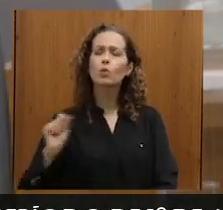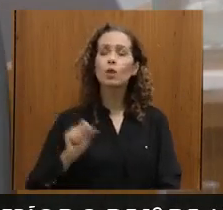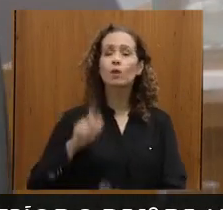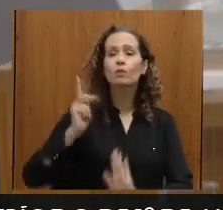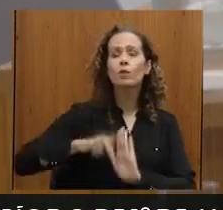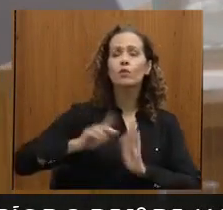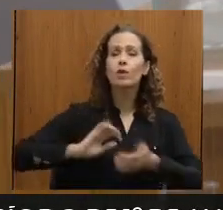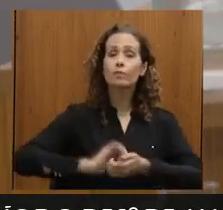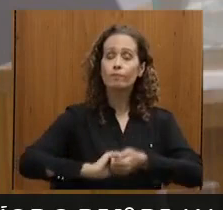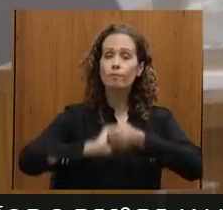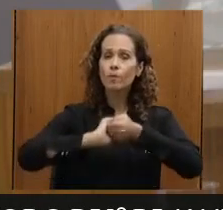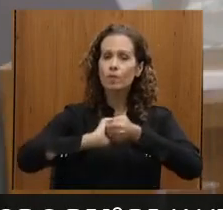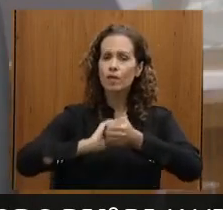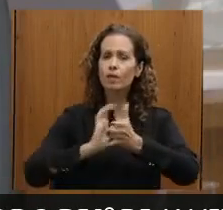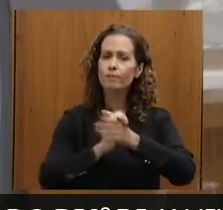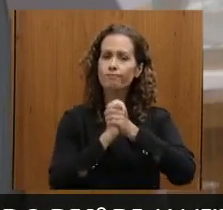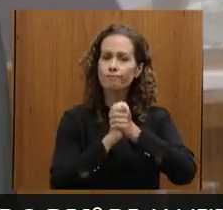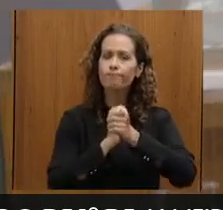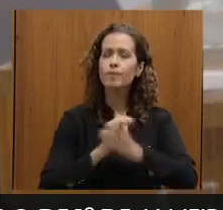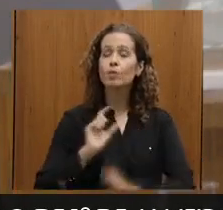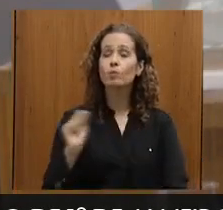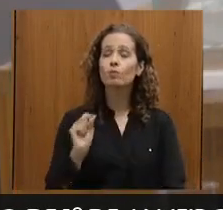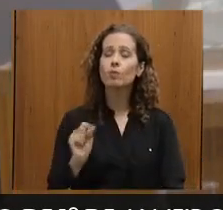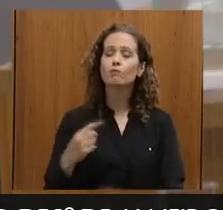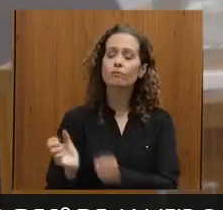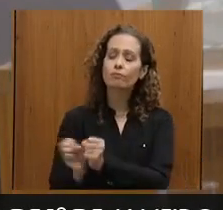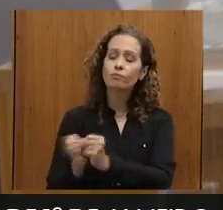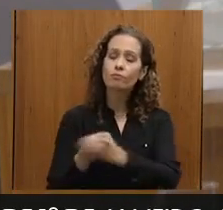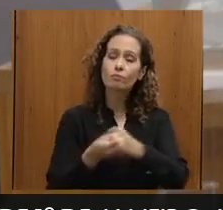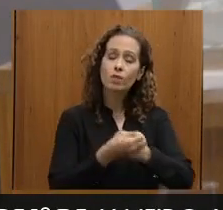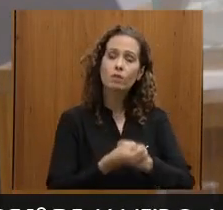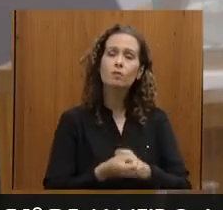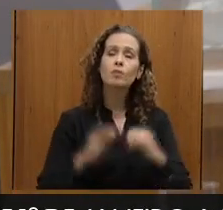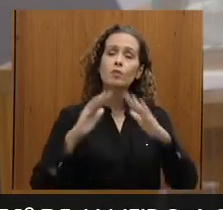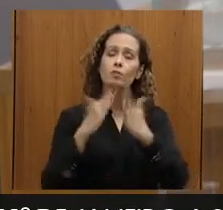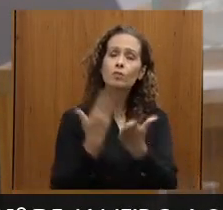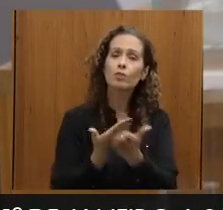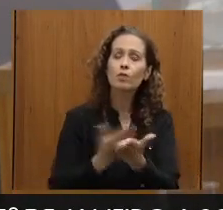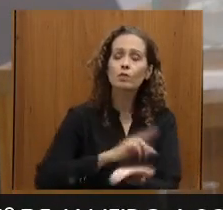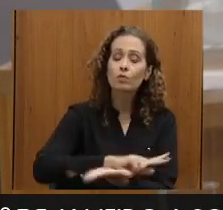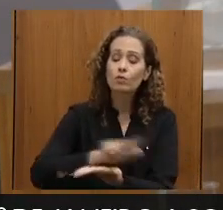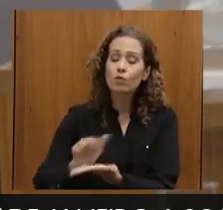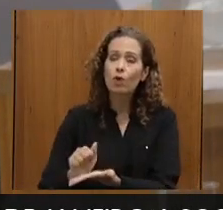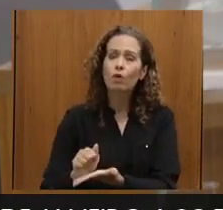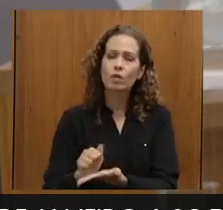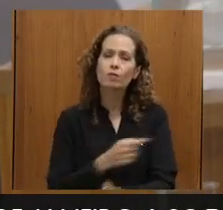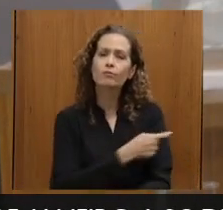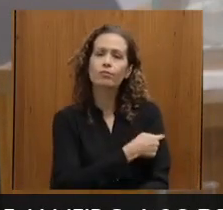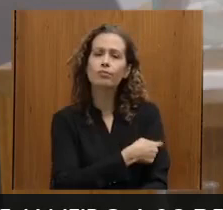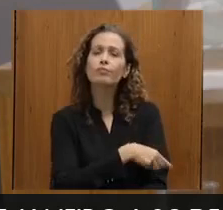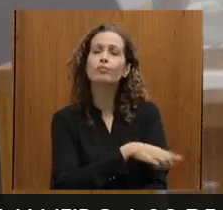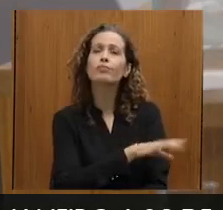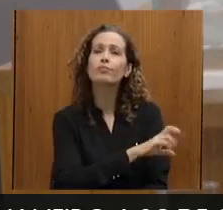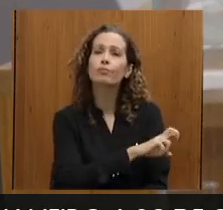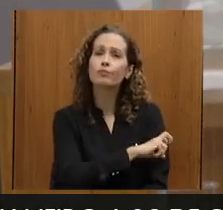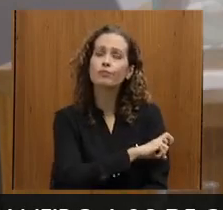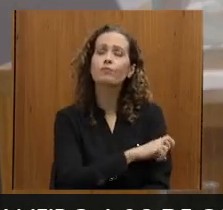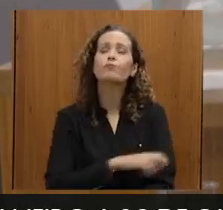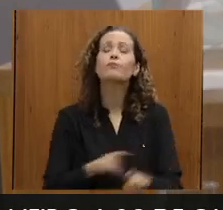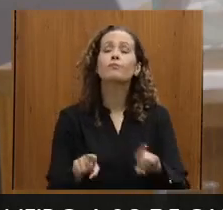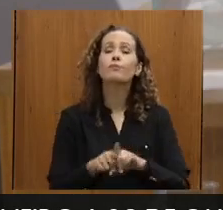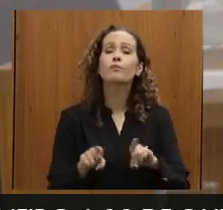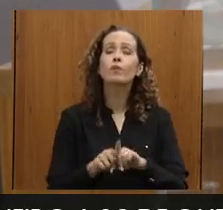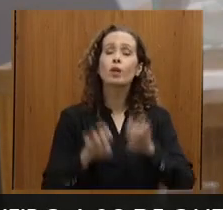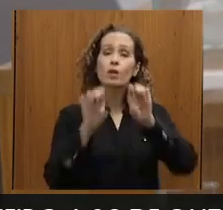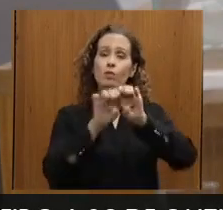colaboração entre o Estado e os municípios para a gestão das escolas de anos iniciais, o projeto 2509, que fortalece a estrutura da